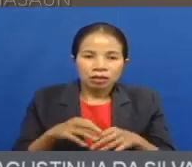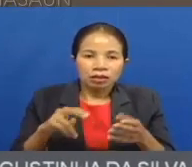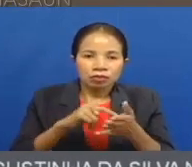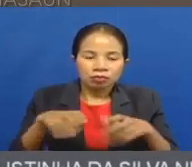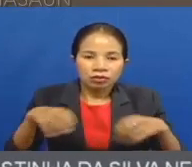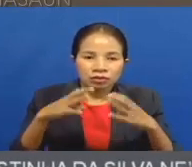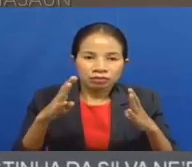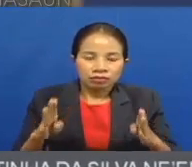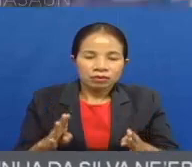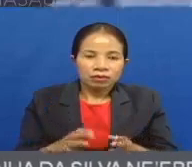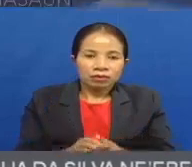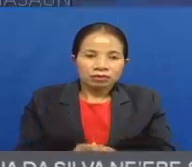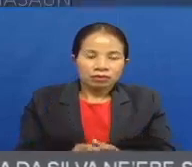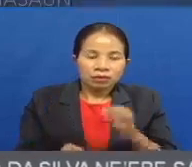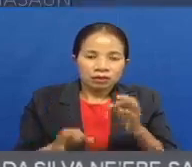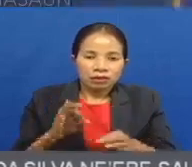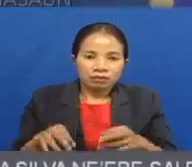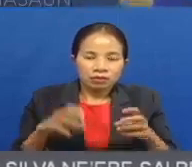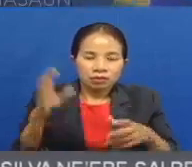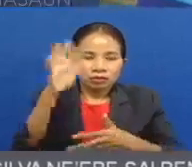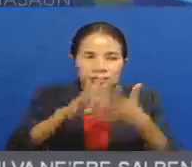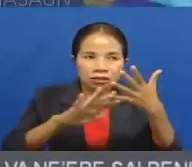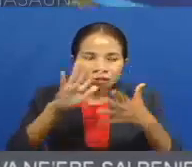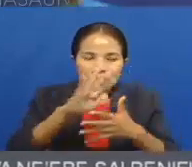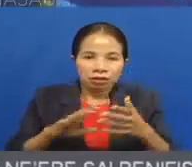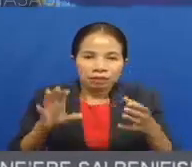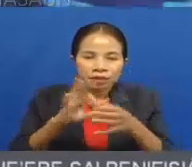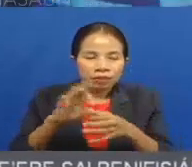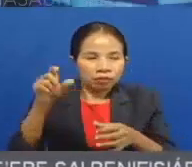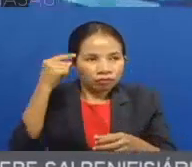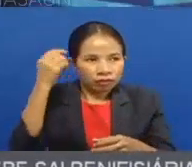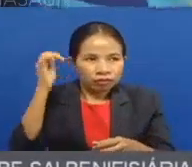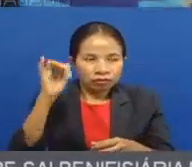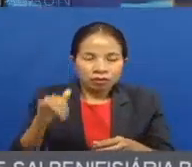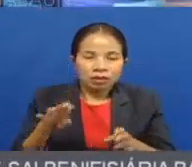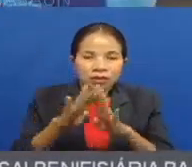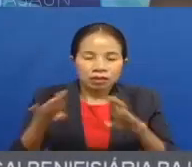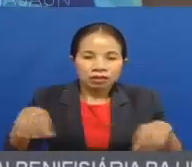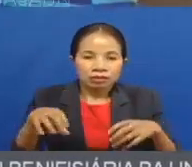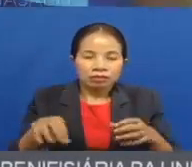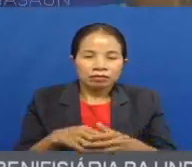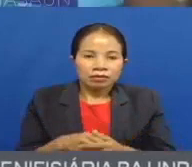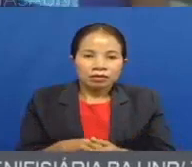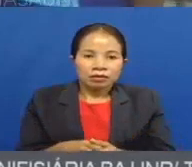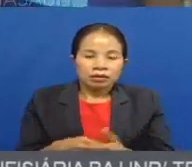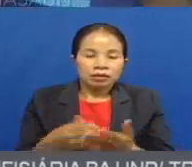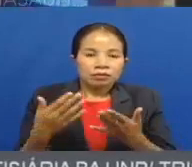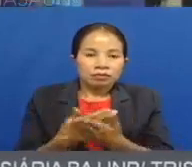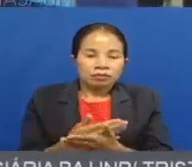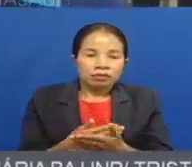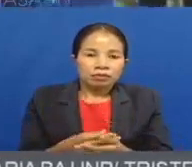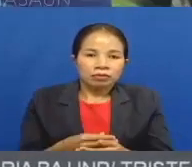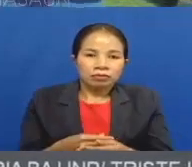que demasiado. No emoção e a comemoração, né? Membro do governo Sira lança sistema SIGAP Netphone no